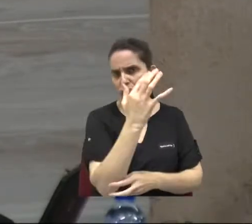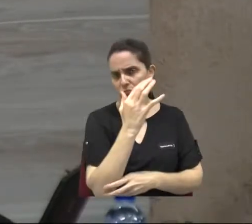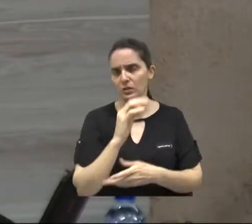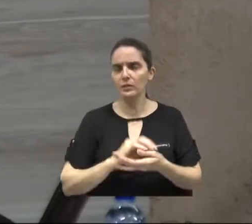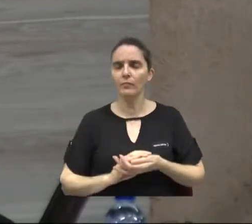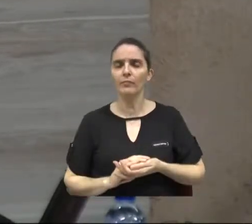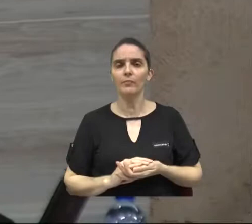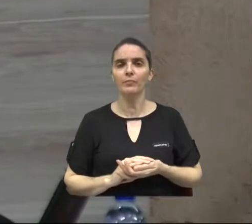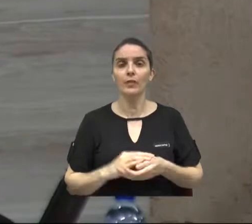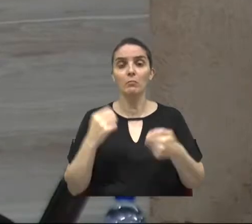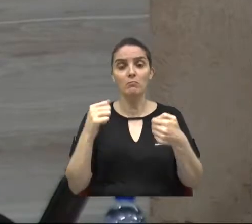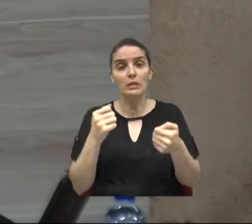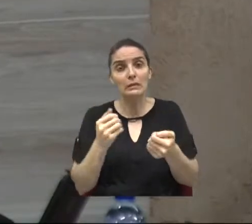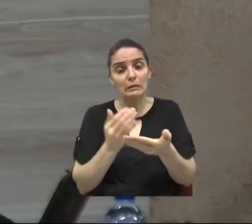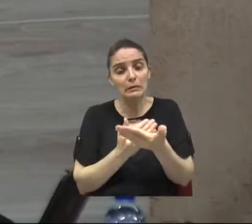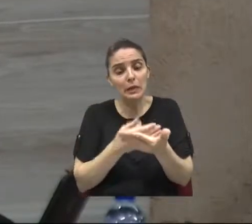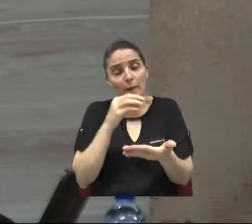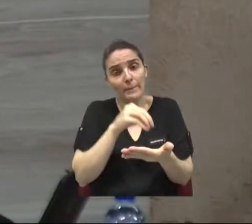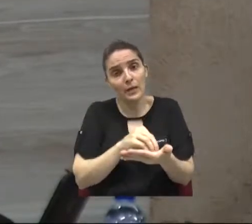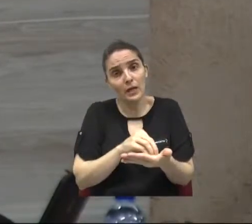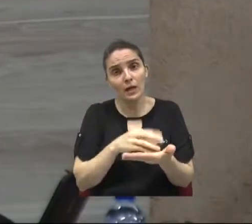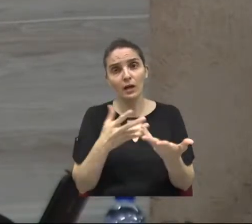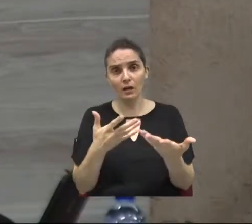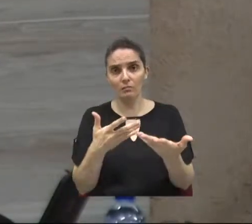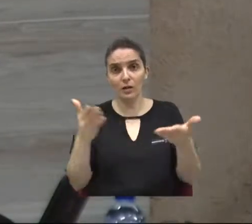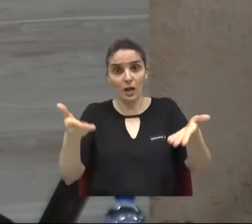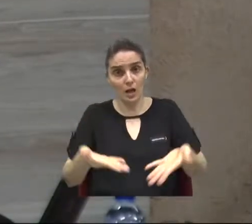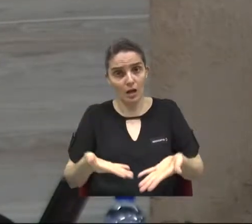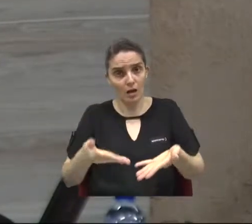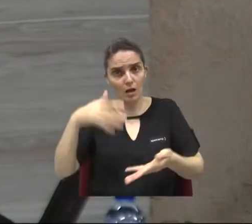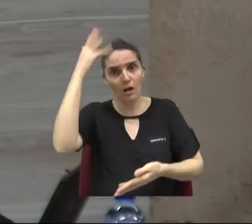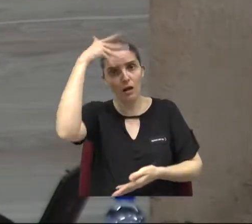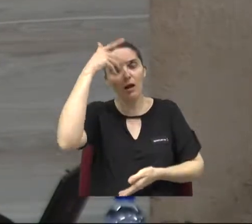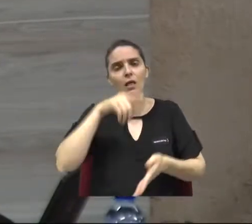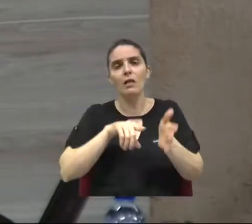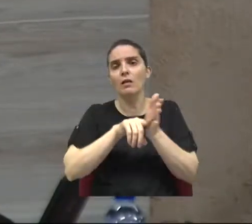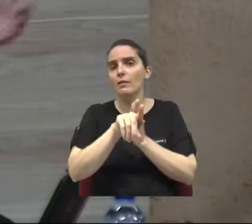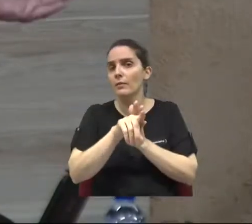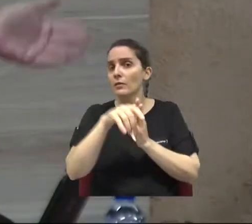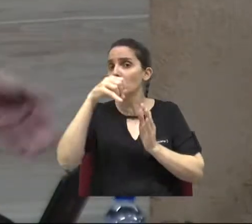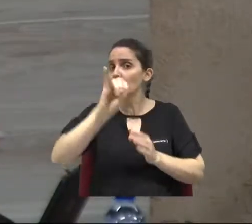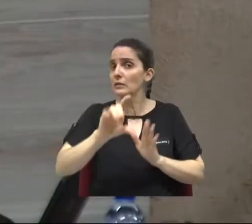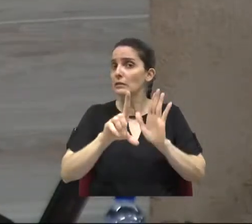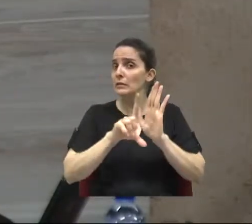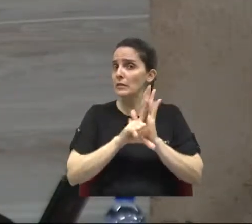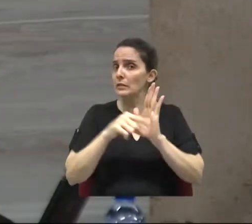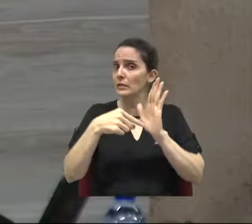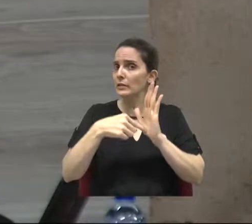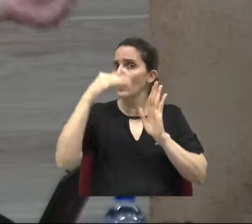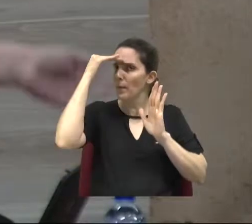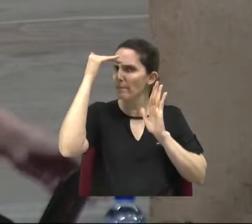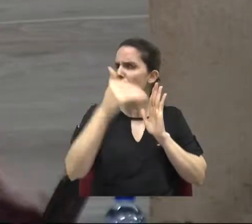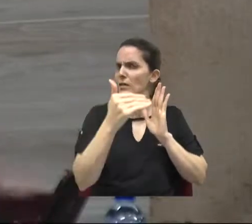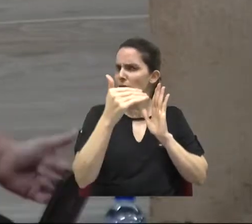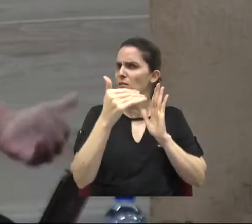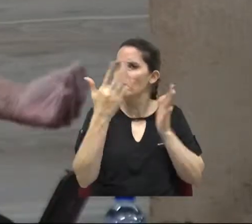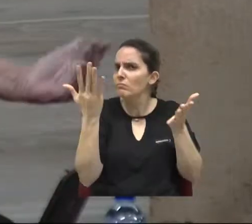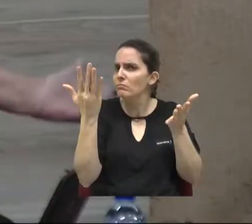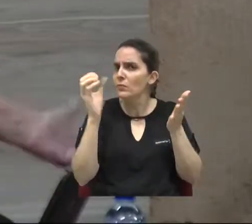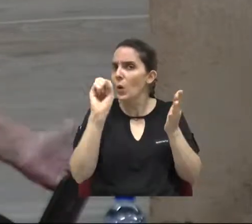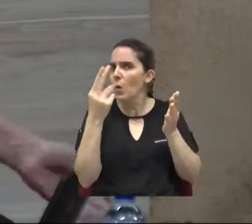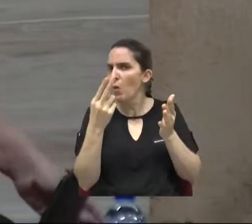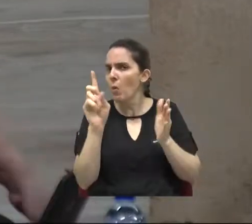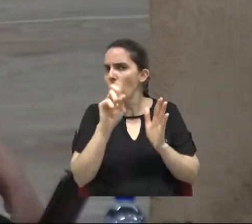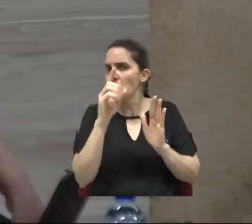Traz alguns outros dispositivos, e o que estou aqui questionando é se essa lei está sendo cumprida, se realmente